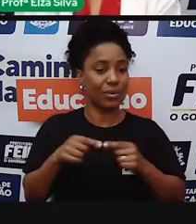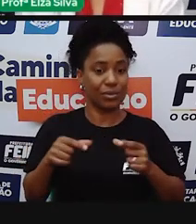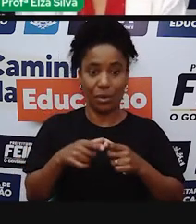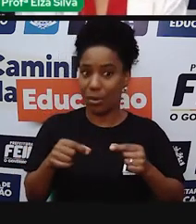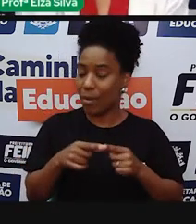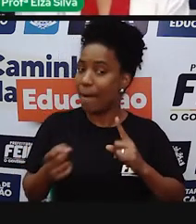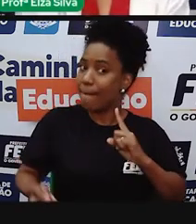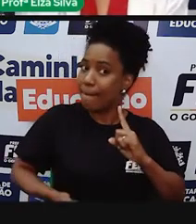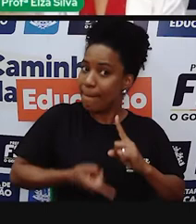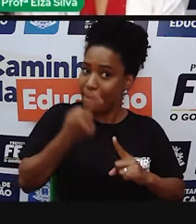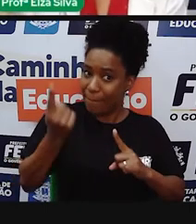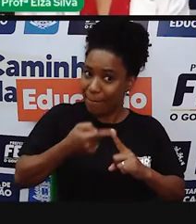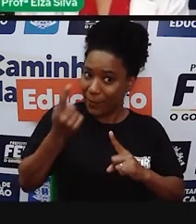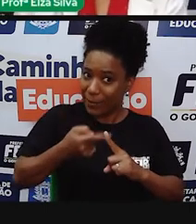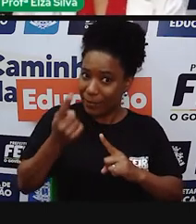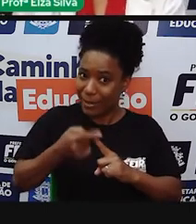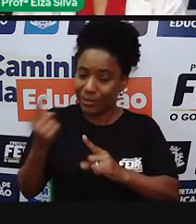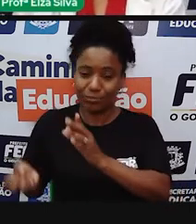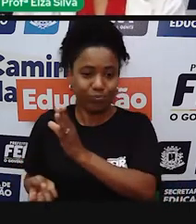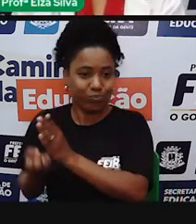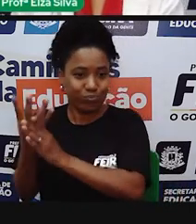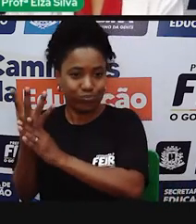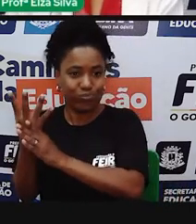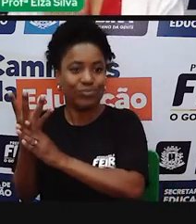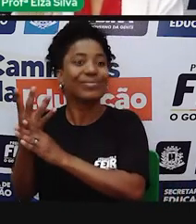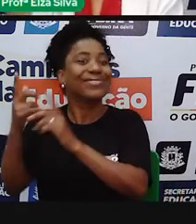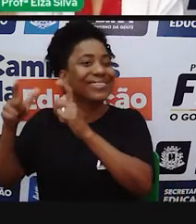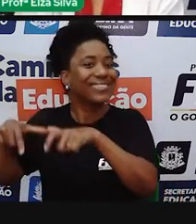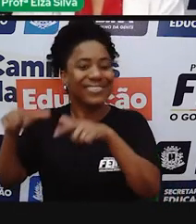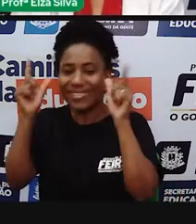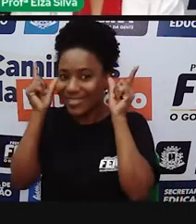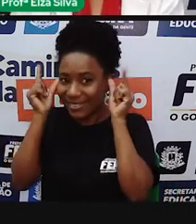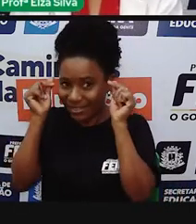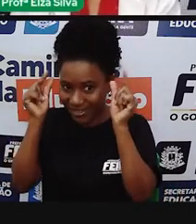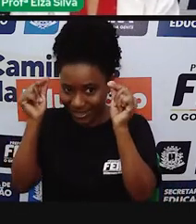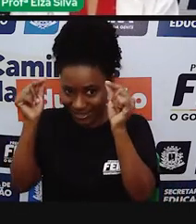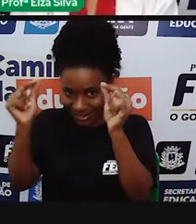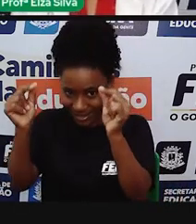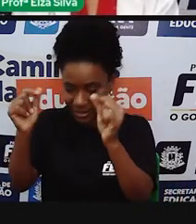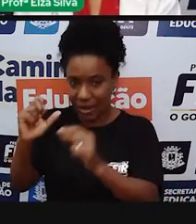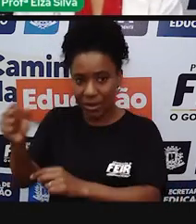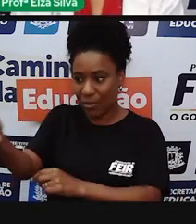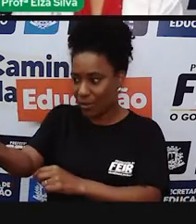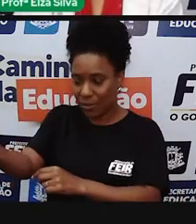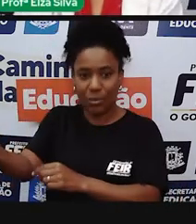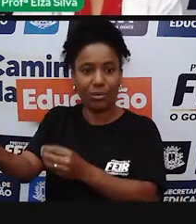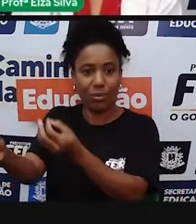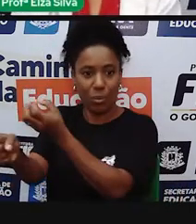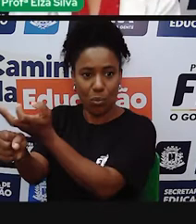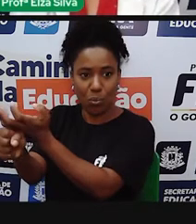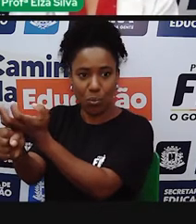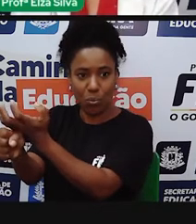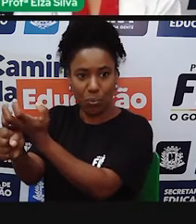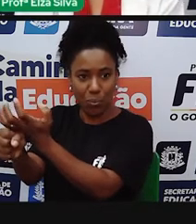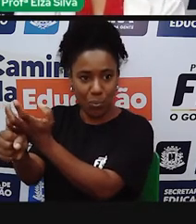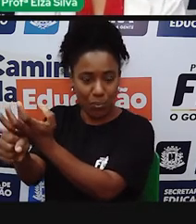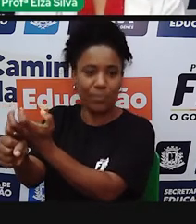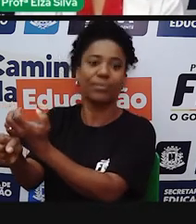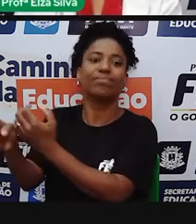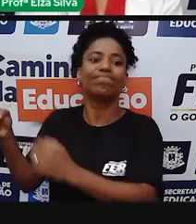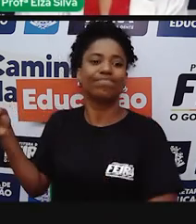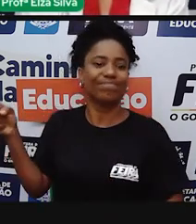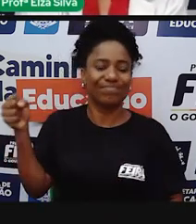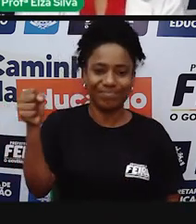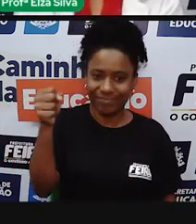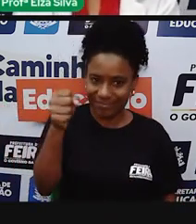antes de chegar em Tóquio, começa na Grécia. Depois é entregue, né, à cidade onde irá sediar os Jogos Olímpicos,